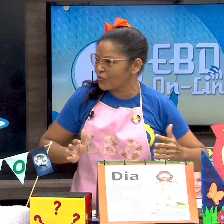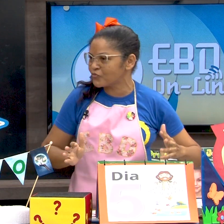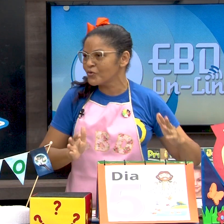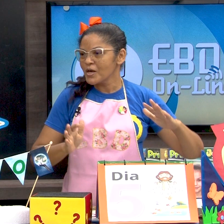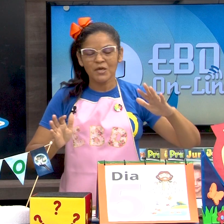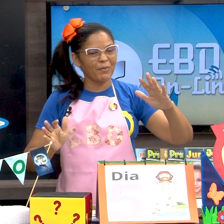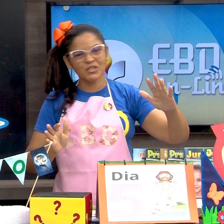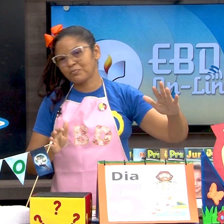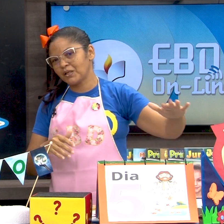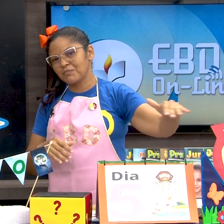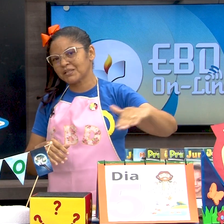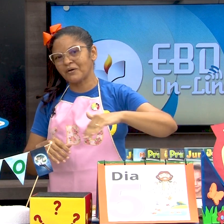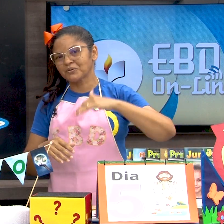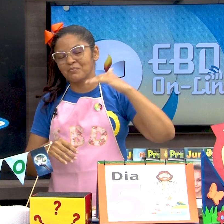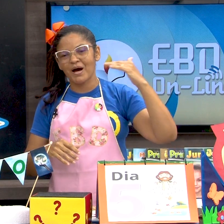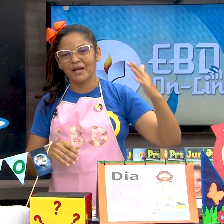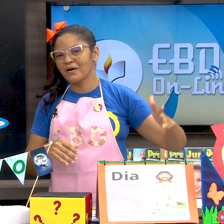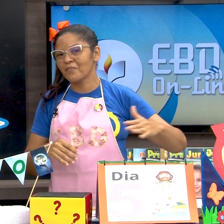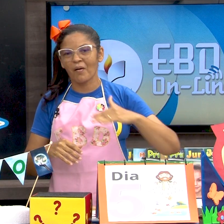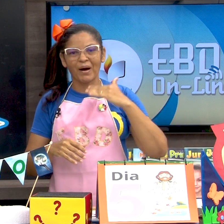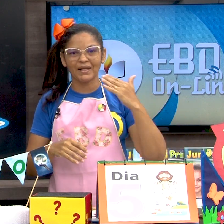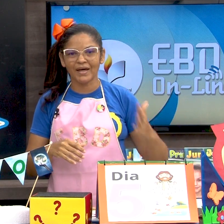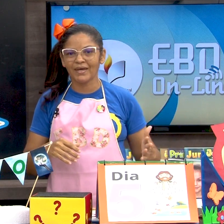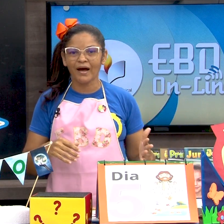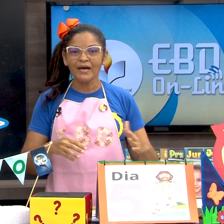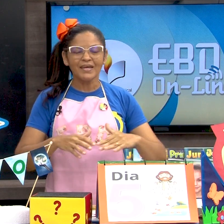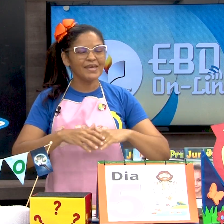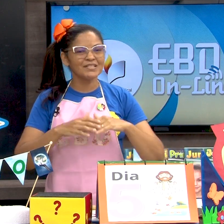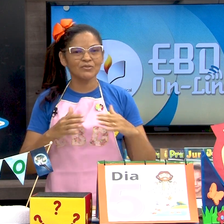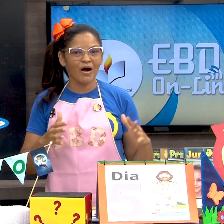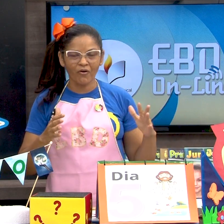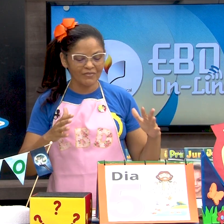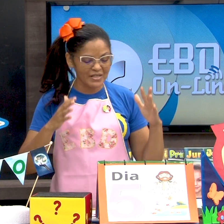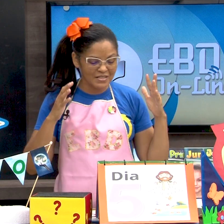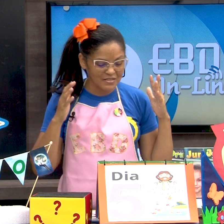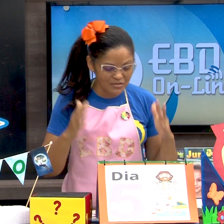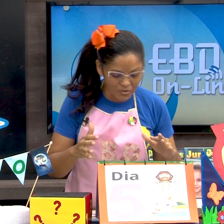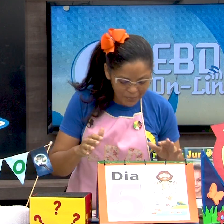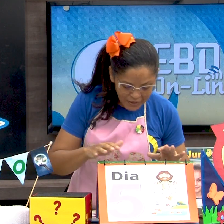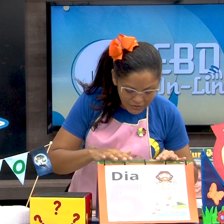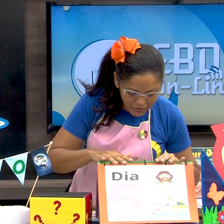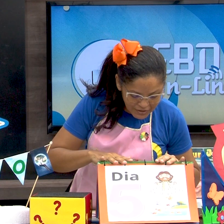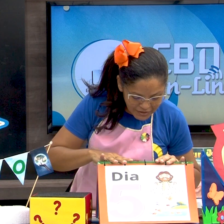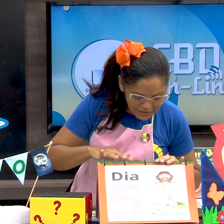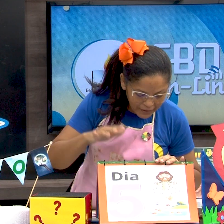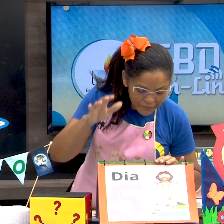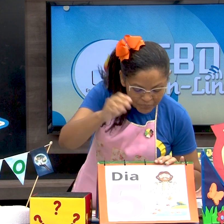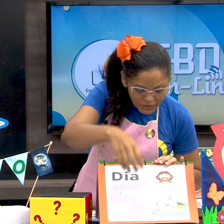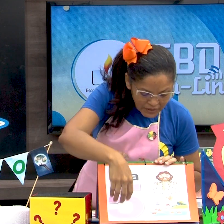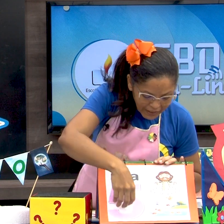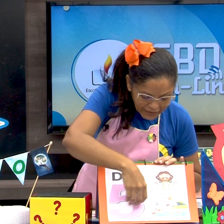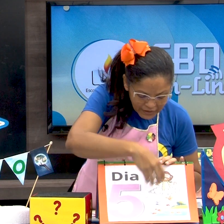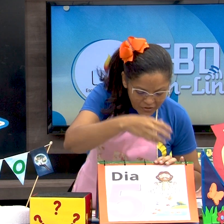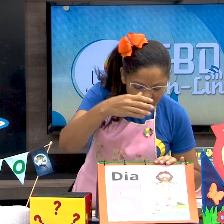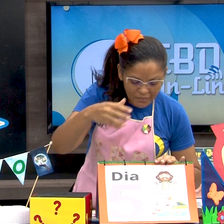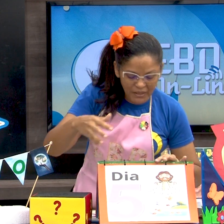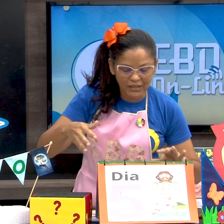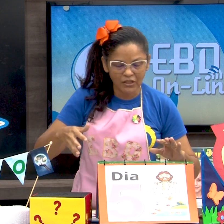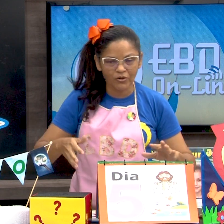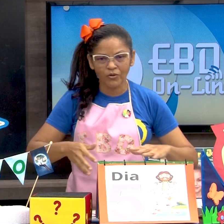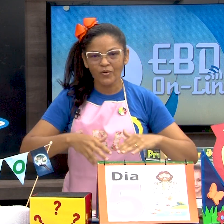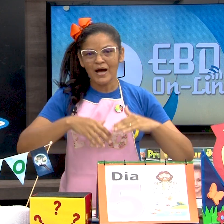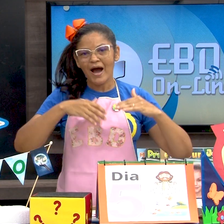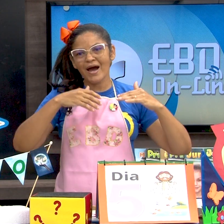um povo pede para ele imitar um tubarão uma baleia e a sua aula vai ser super divertida e ali Deus